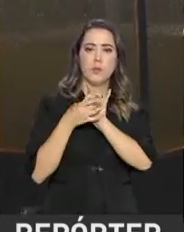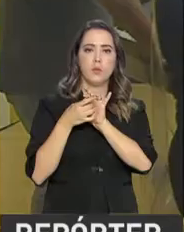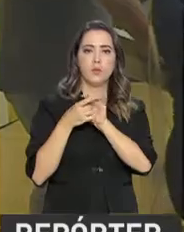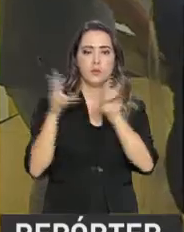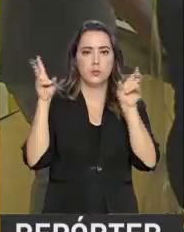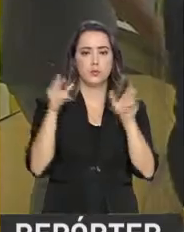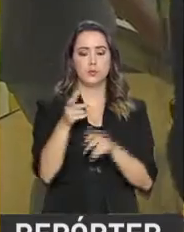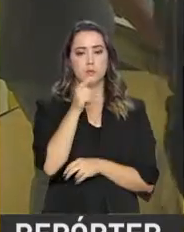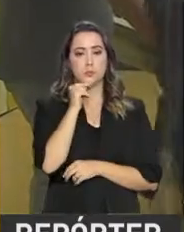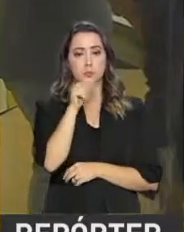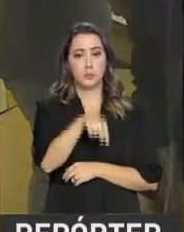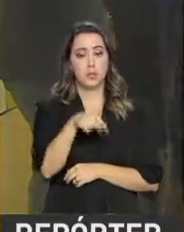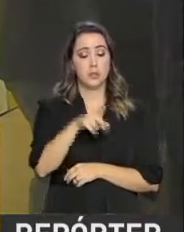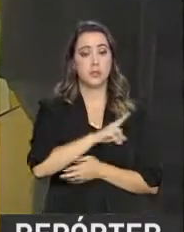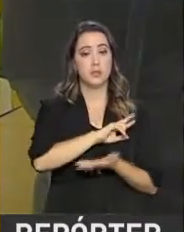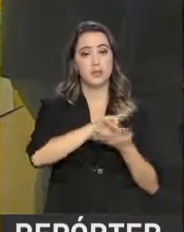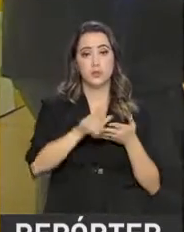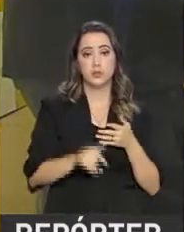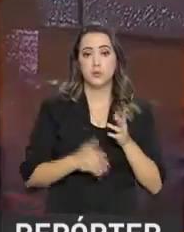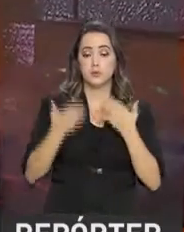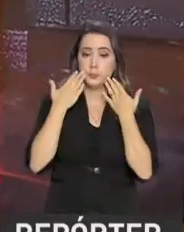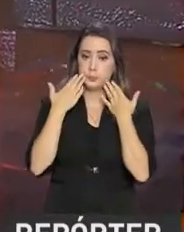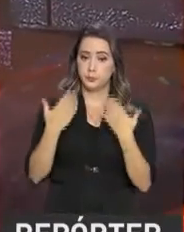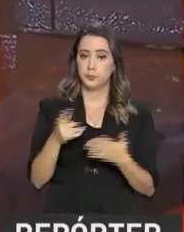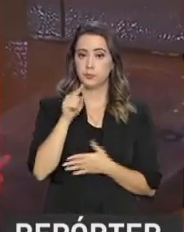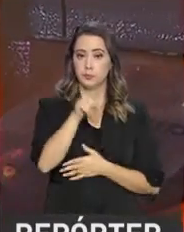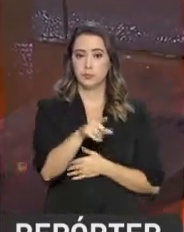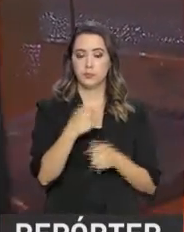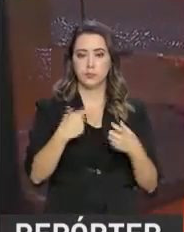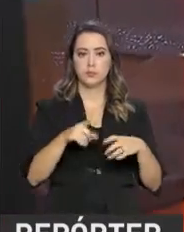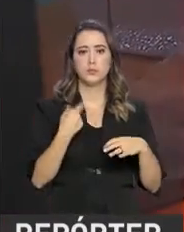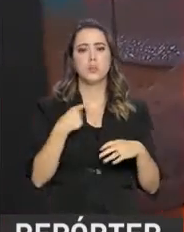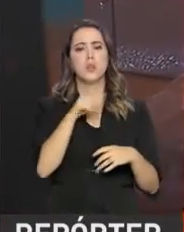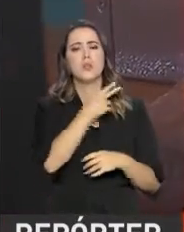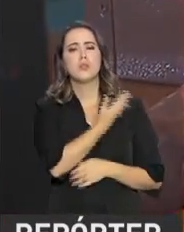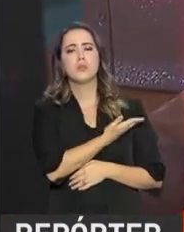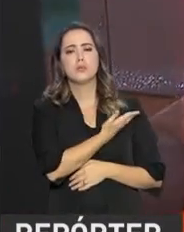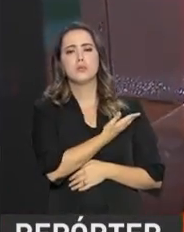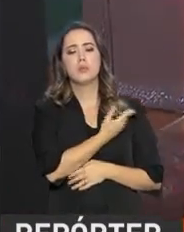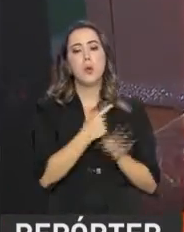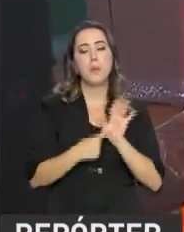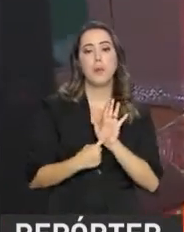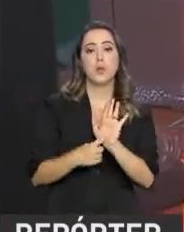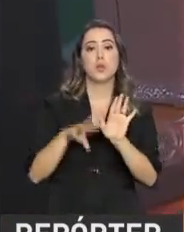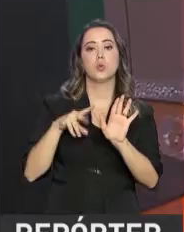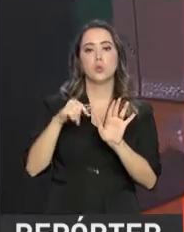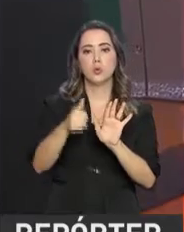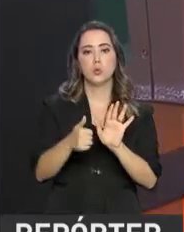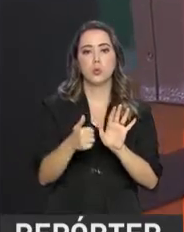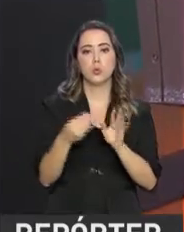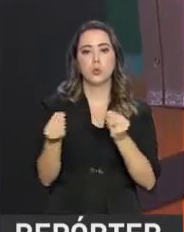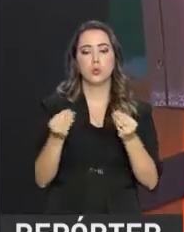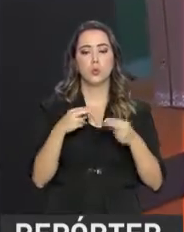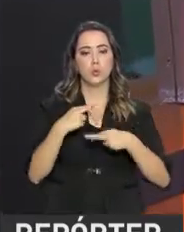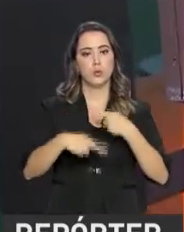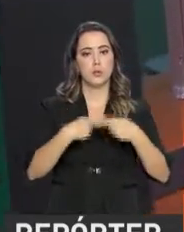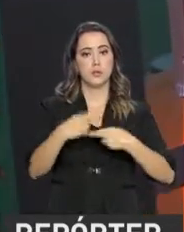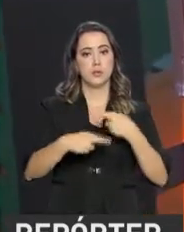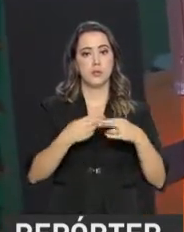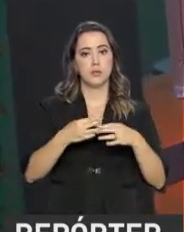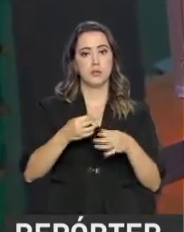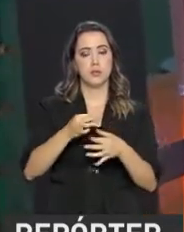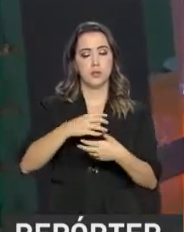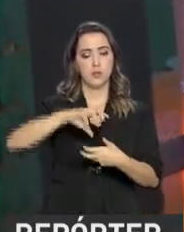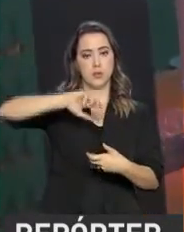da água por aqui tem muitas atrações esta máquina por exemplo mostra todo o processo de reciclagem de garrafas